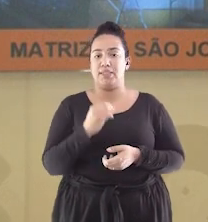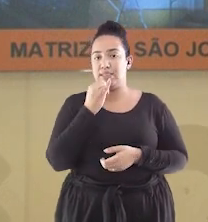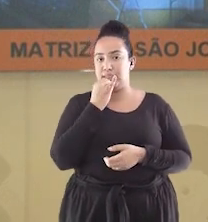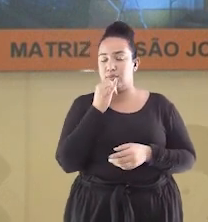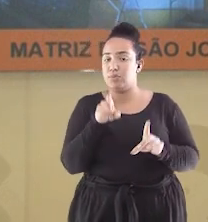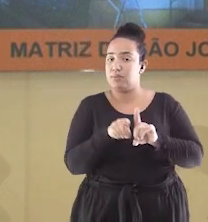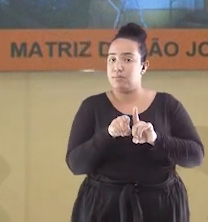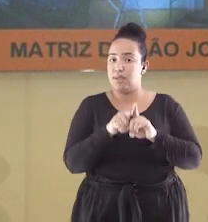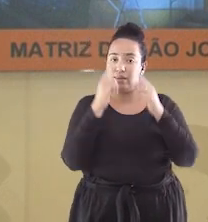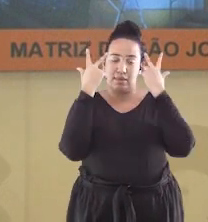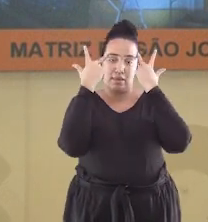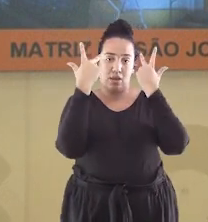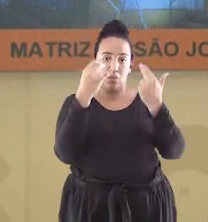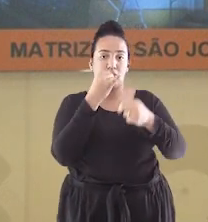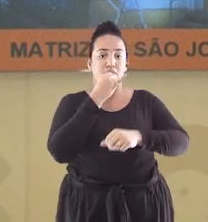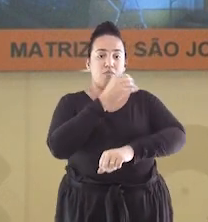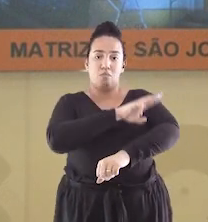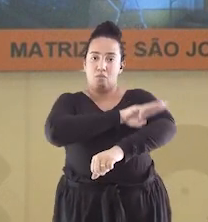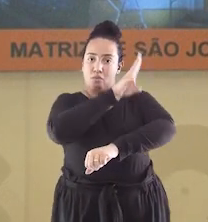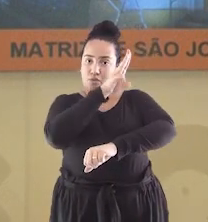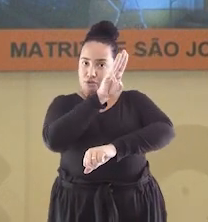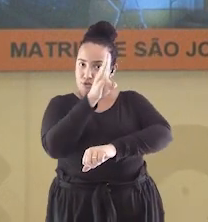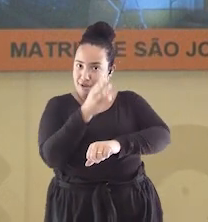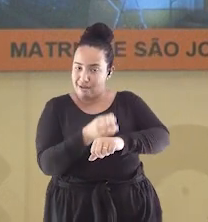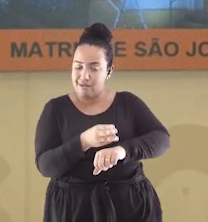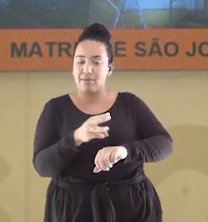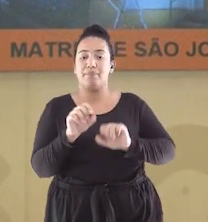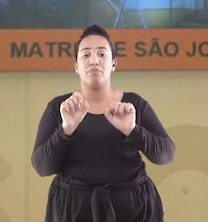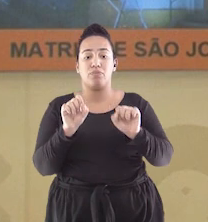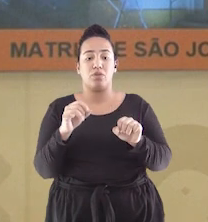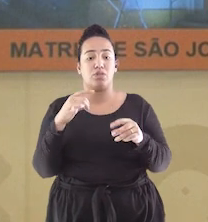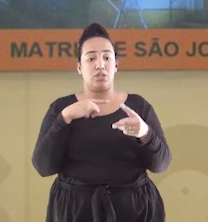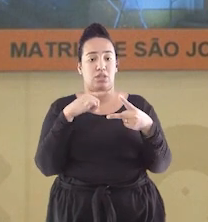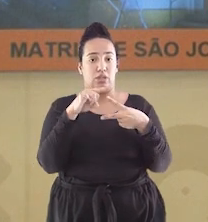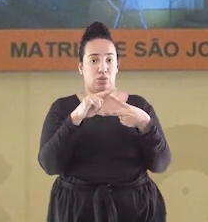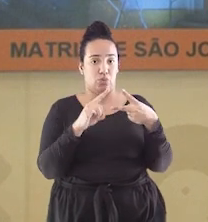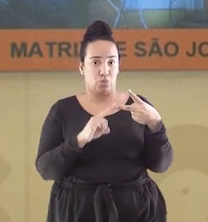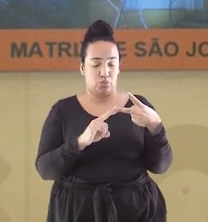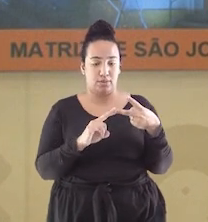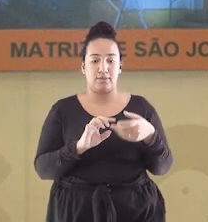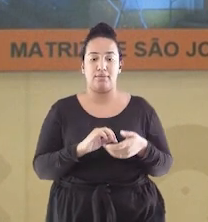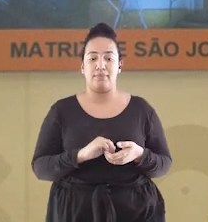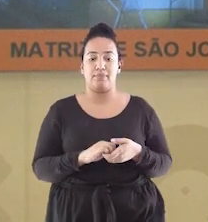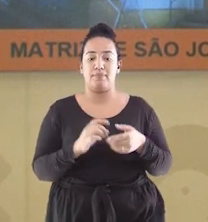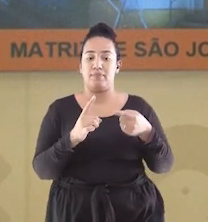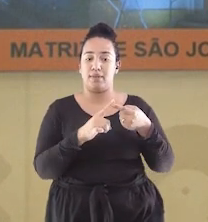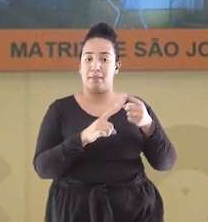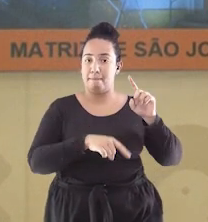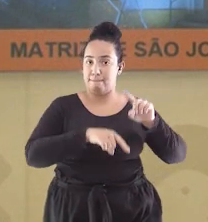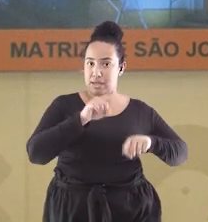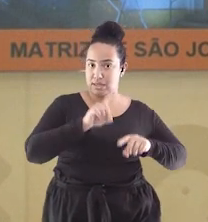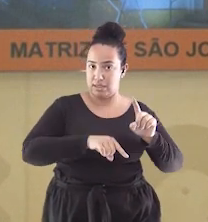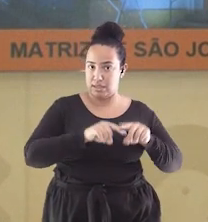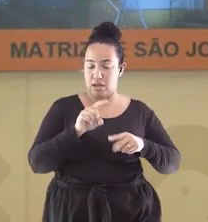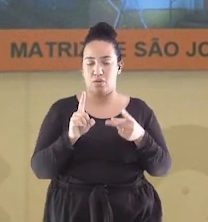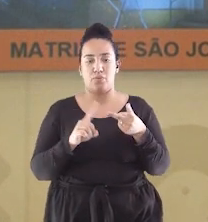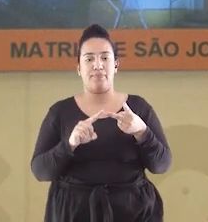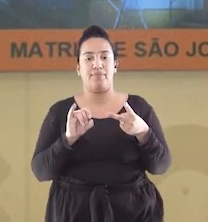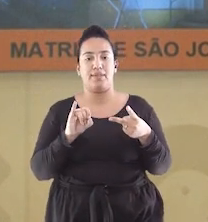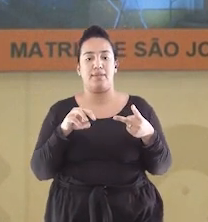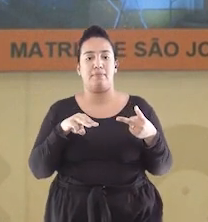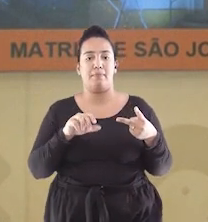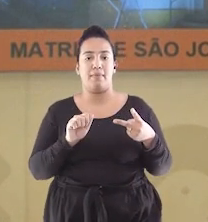o Mochoara que você citou. E ele pode ser dividido em 2 partes, em material e